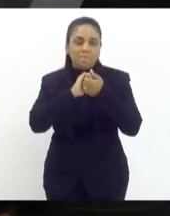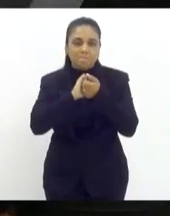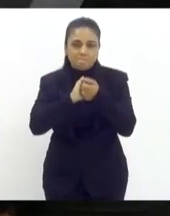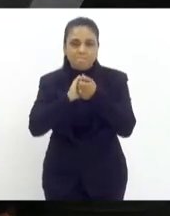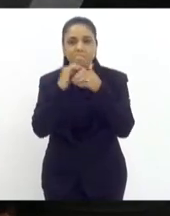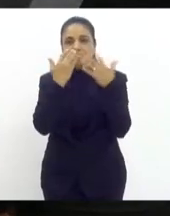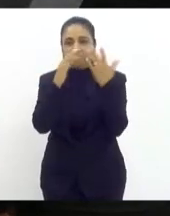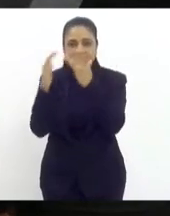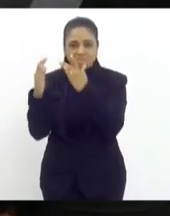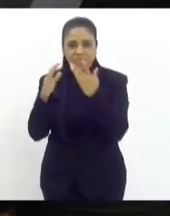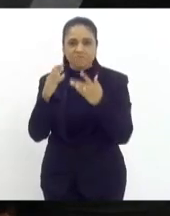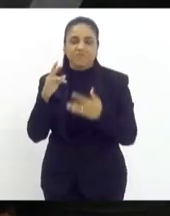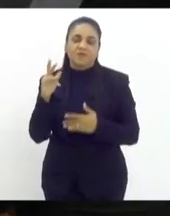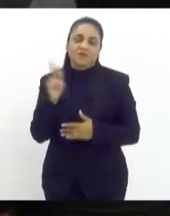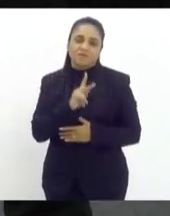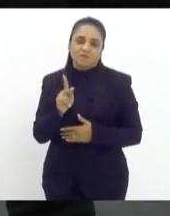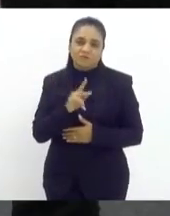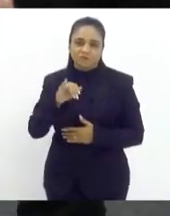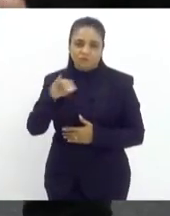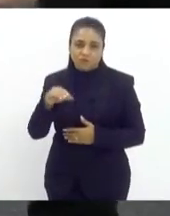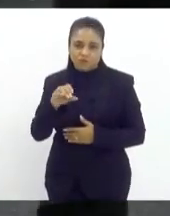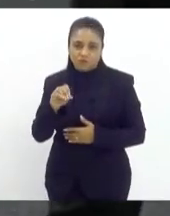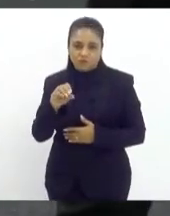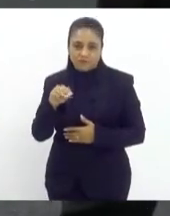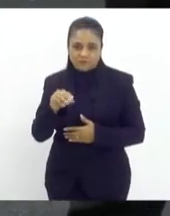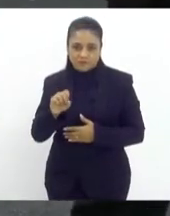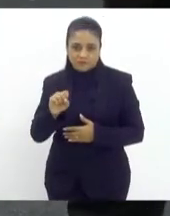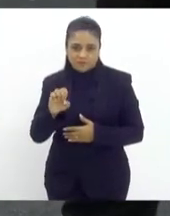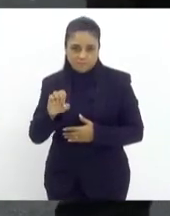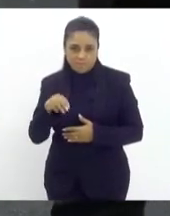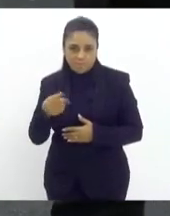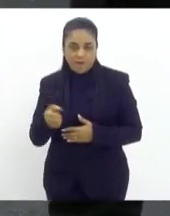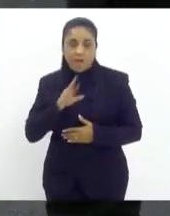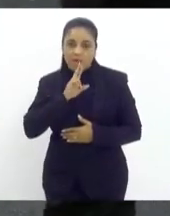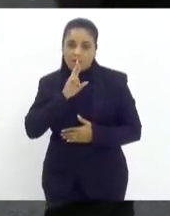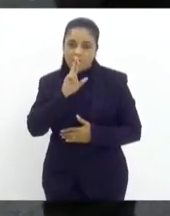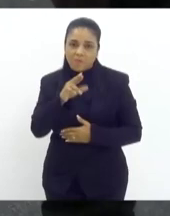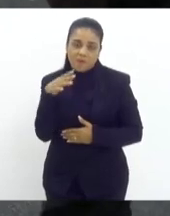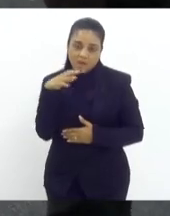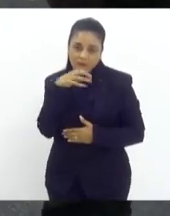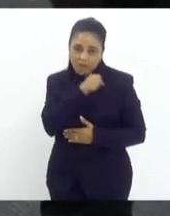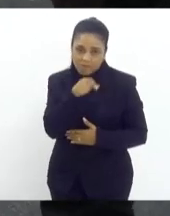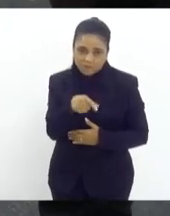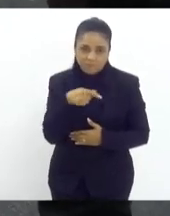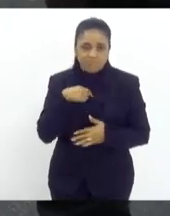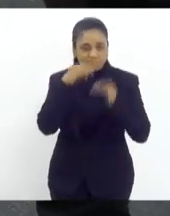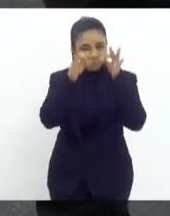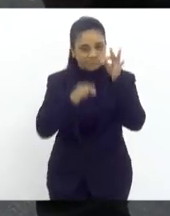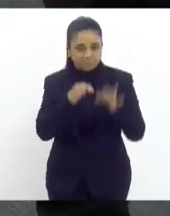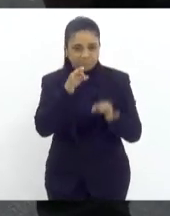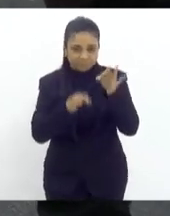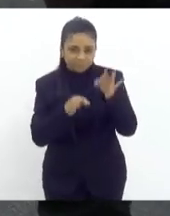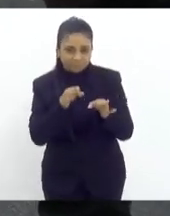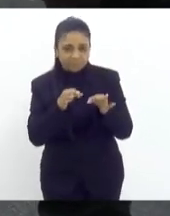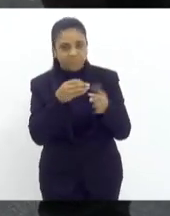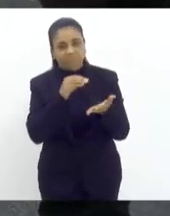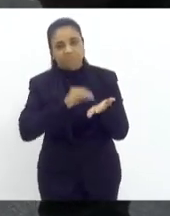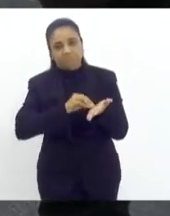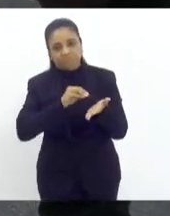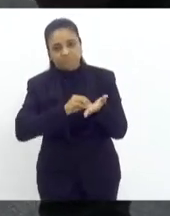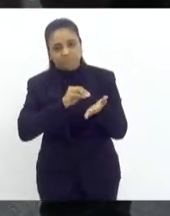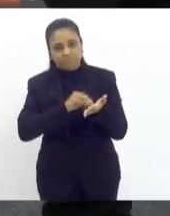o companheiro Professor Josimar pelo projeto pela resposta rápida e eficaz a injustiça e